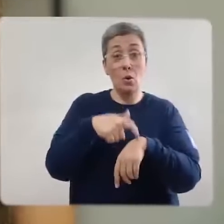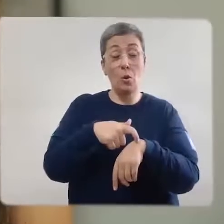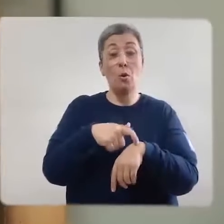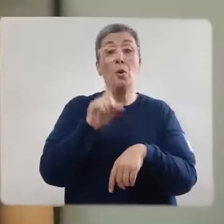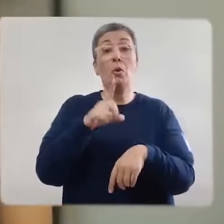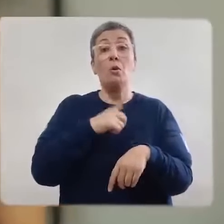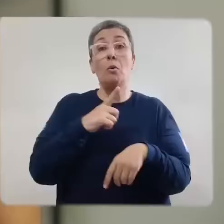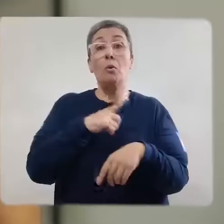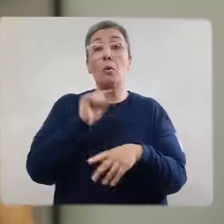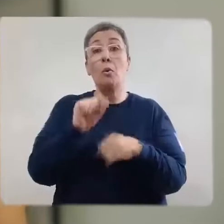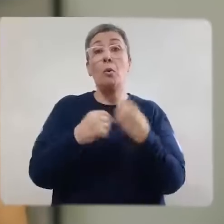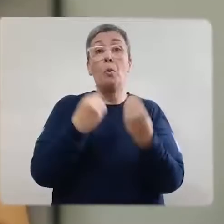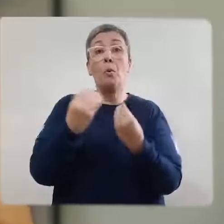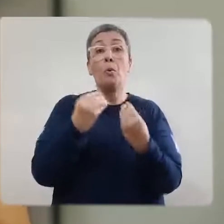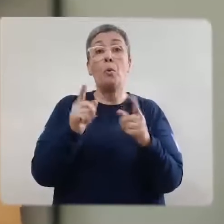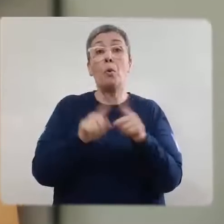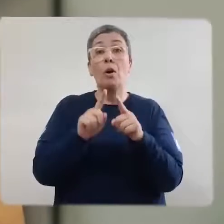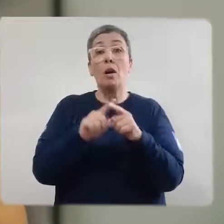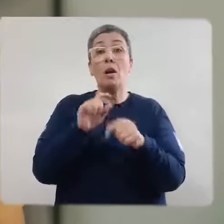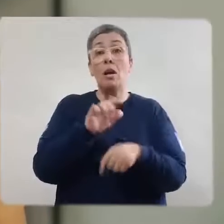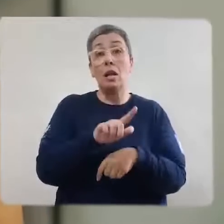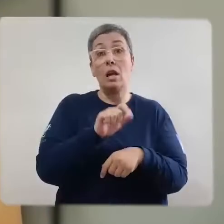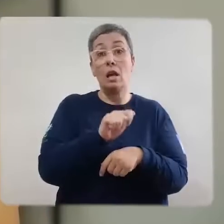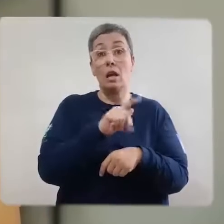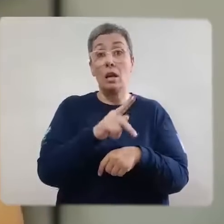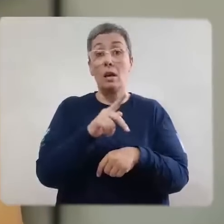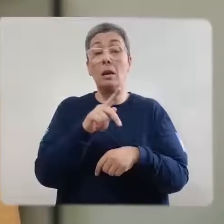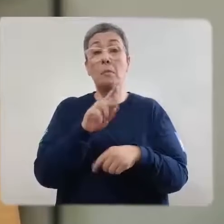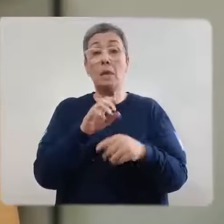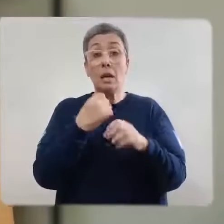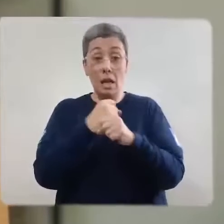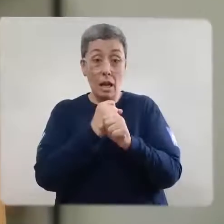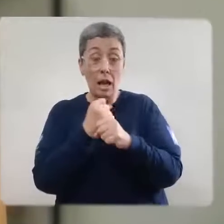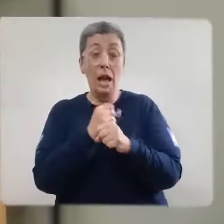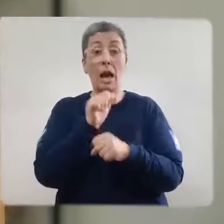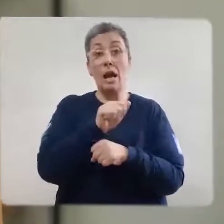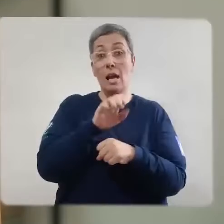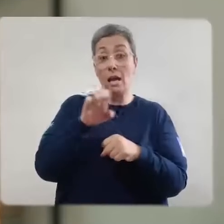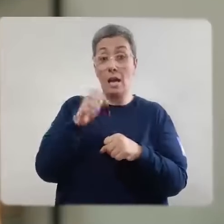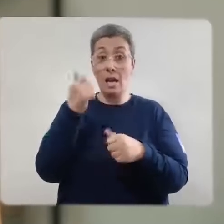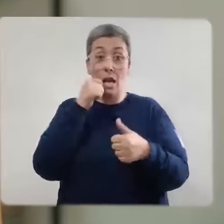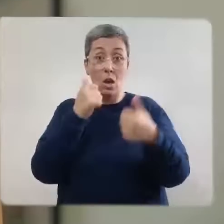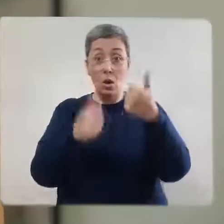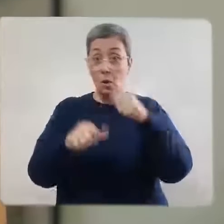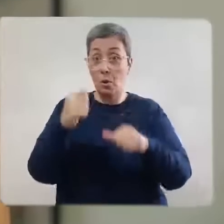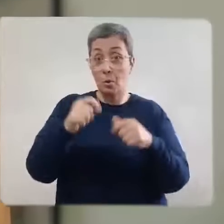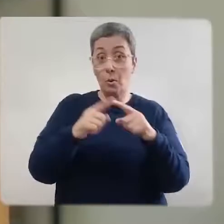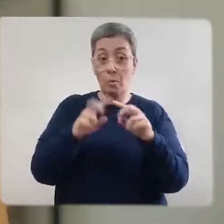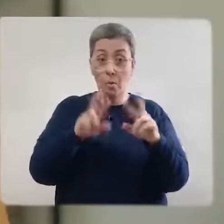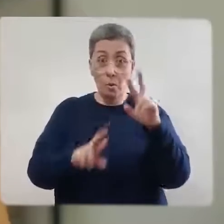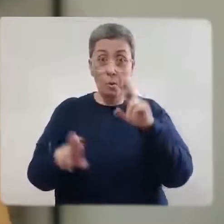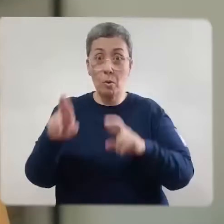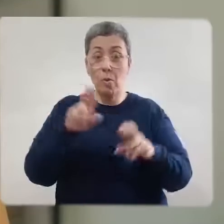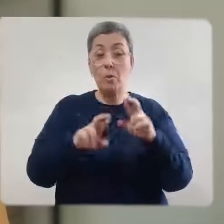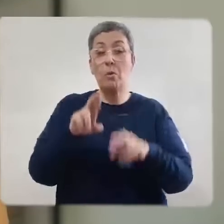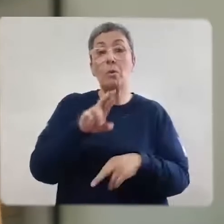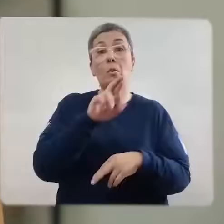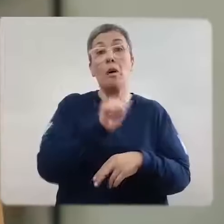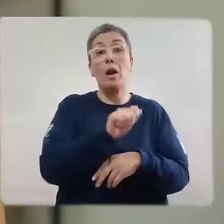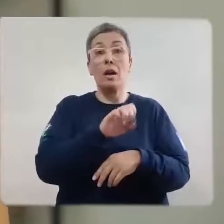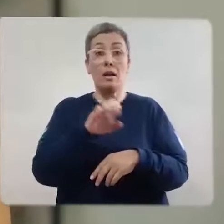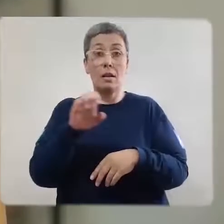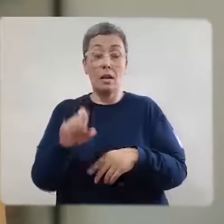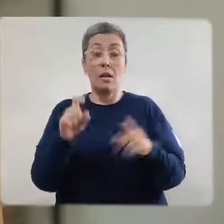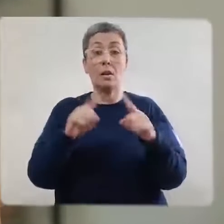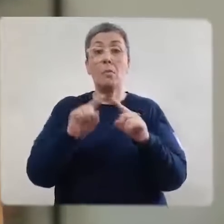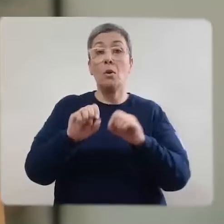eles estão tendo aí o LAP-AE, que é o Laboratório de Observação do Atendimento Educacional